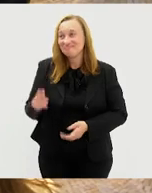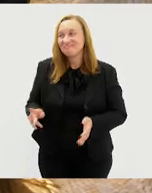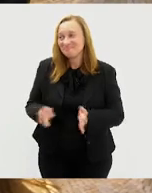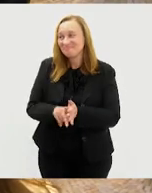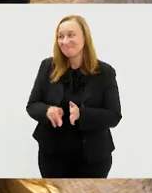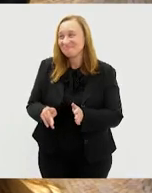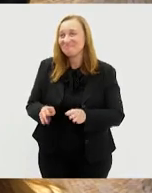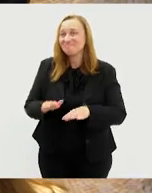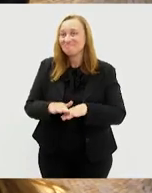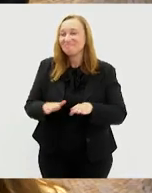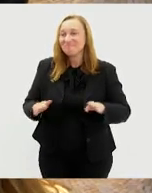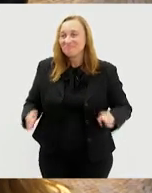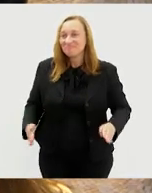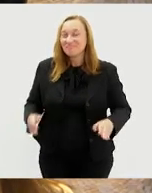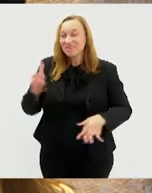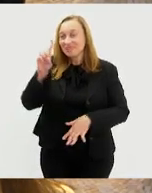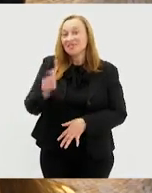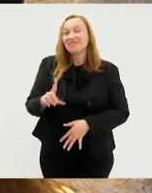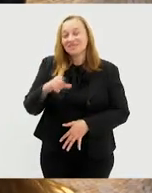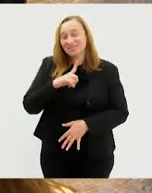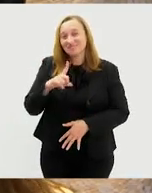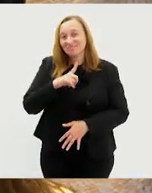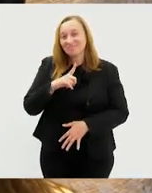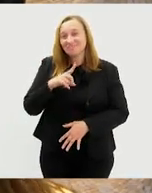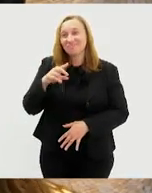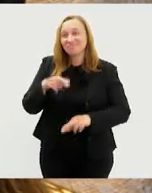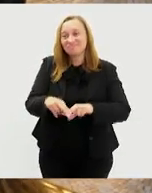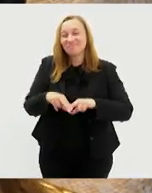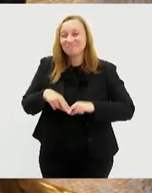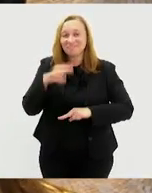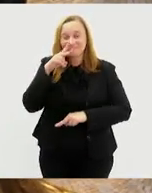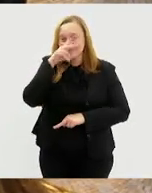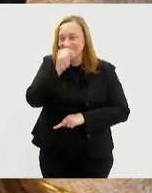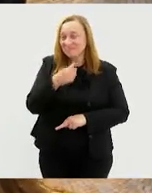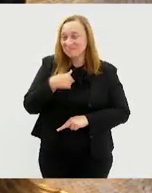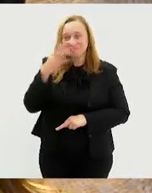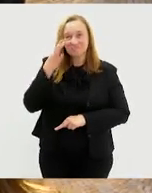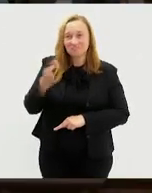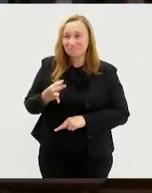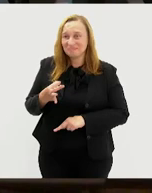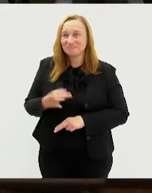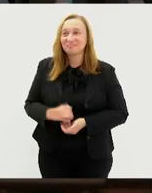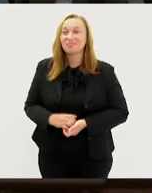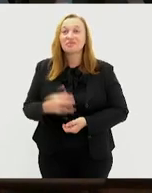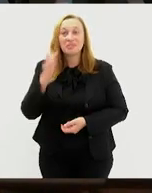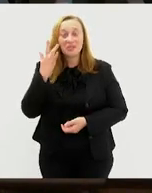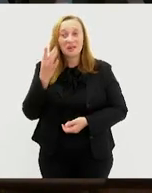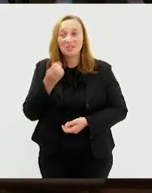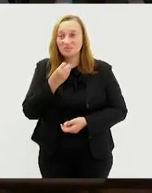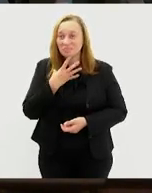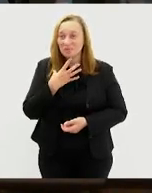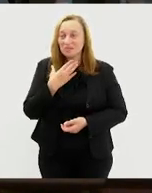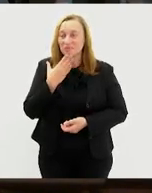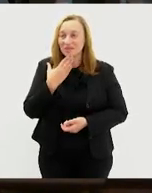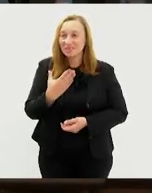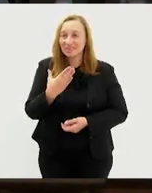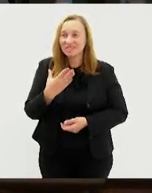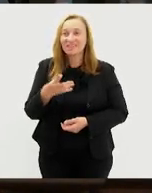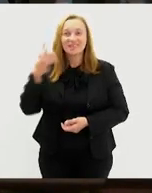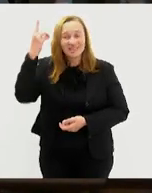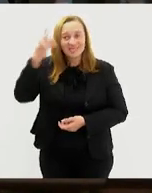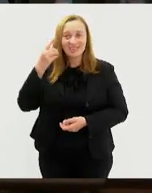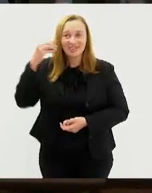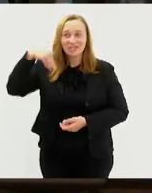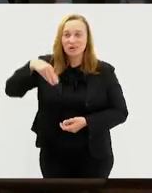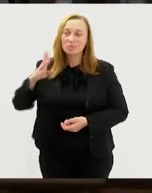Mas deve ter uma razão muito forte que eu não sei qual é hoje eu acho que foi um pedido especial do Deputado